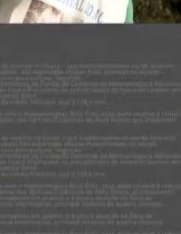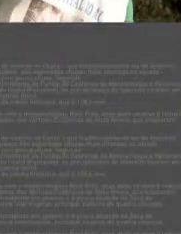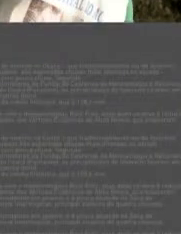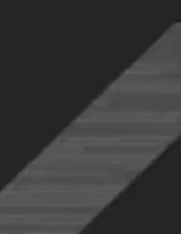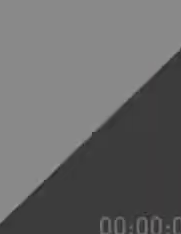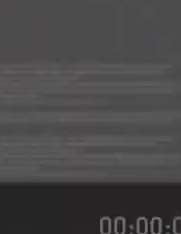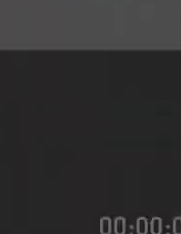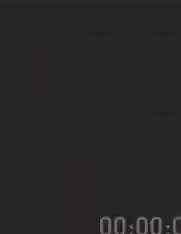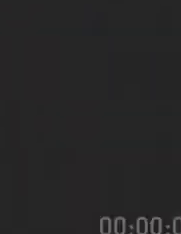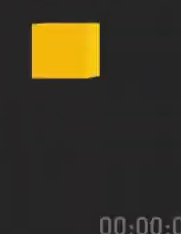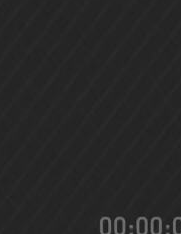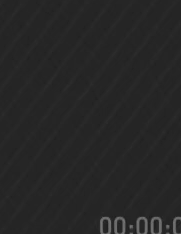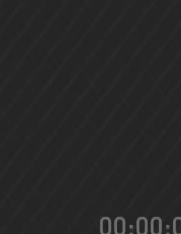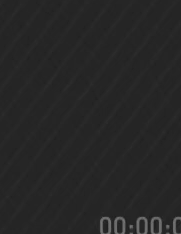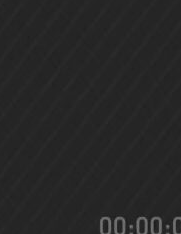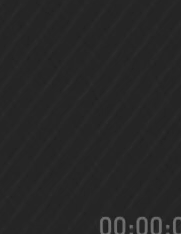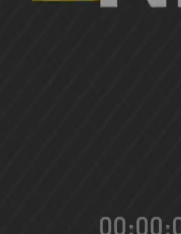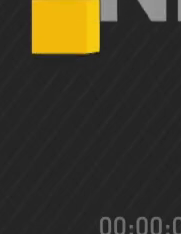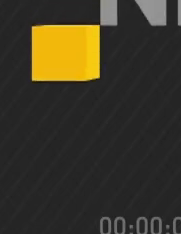ae